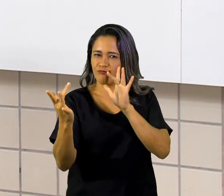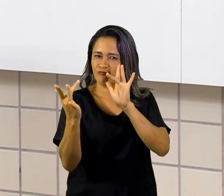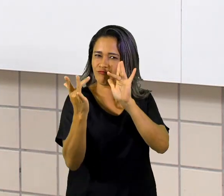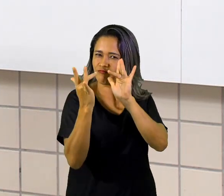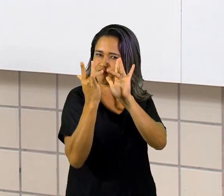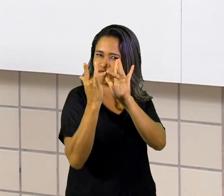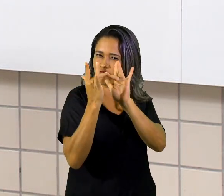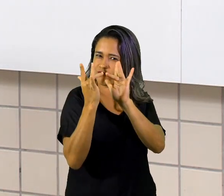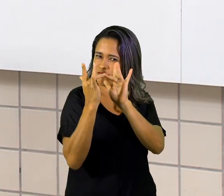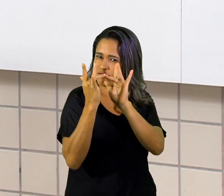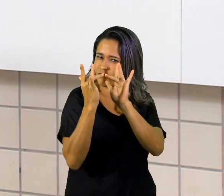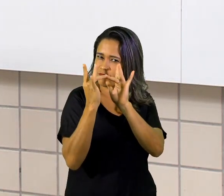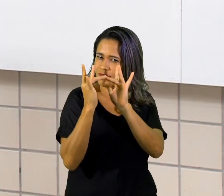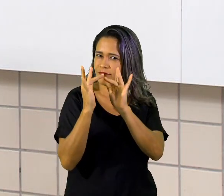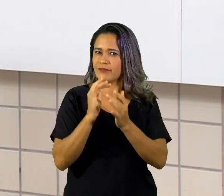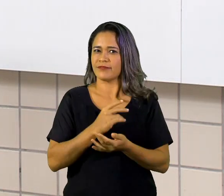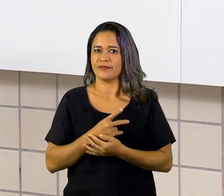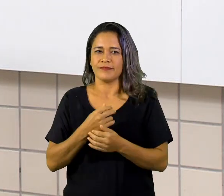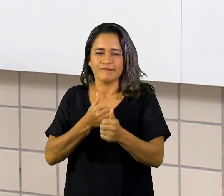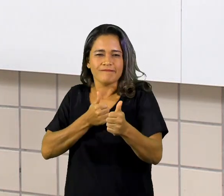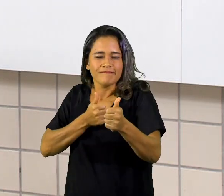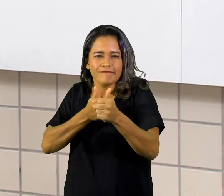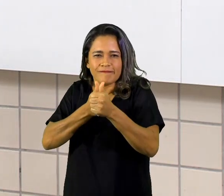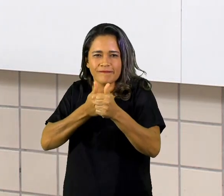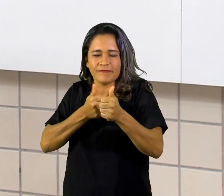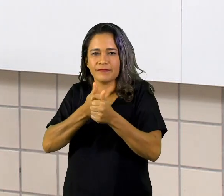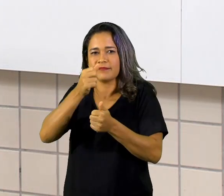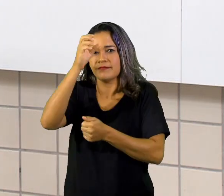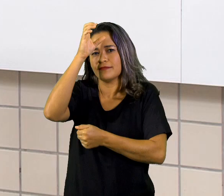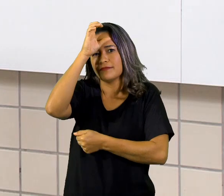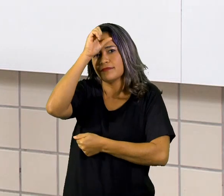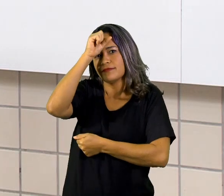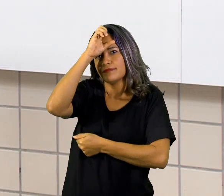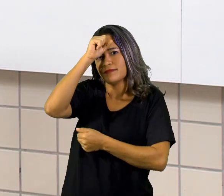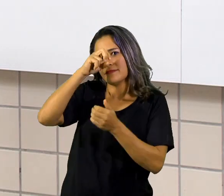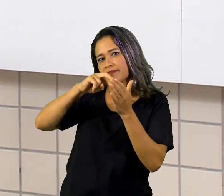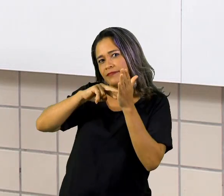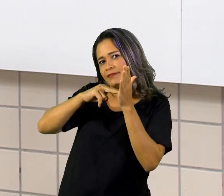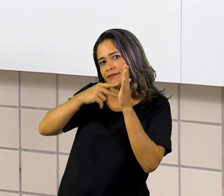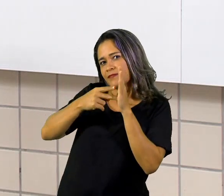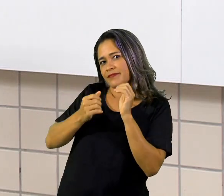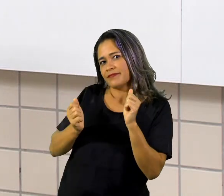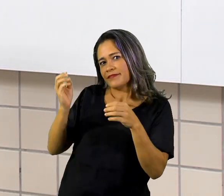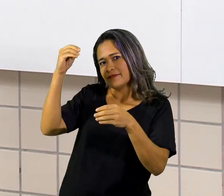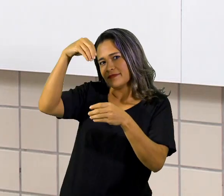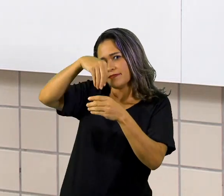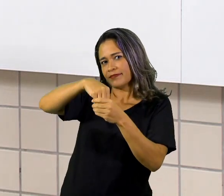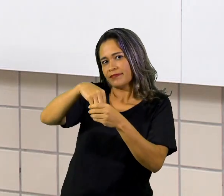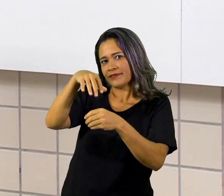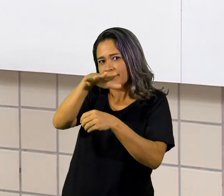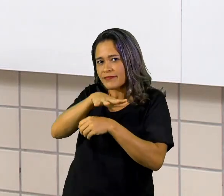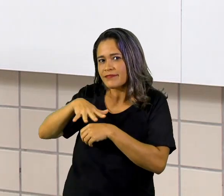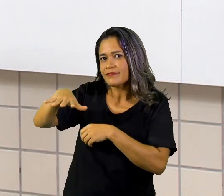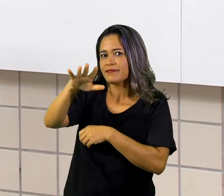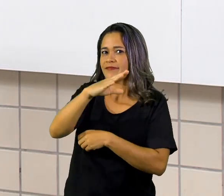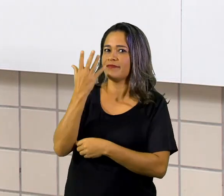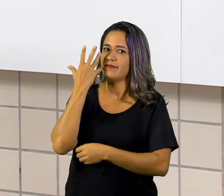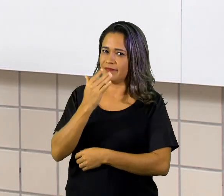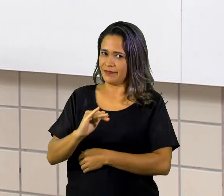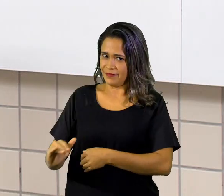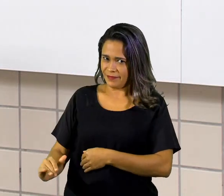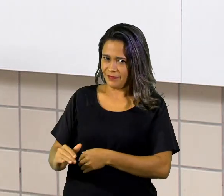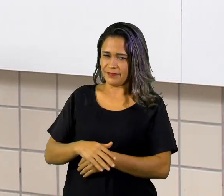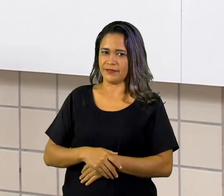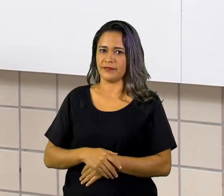nos aproximarmos de uma aprendizagem mais significativa dentro do universo da criança. Vamos lá,